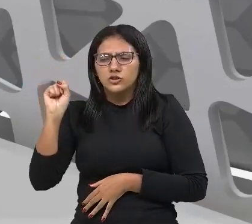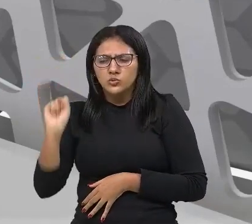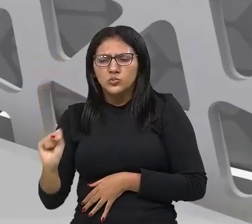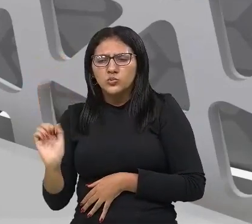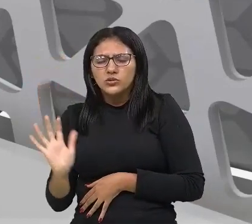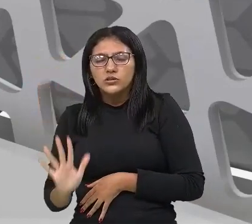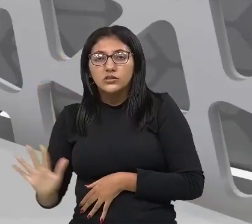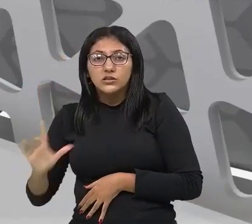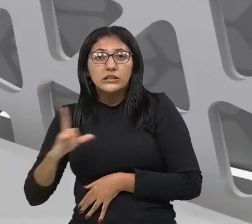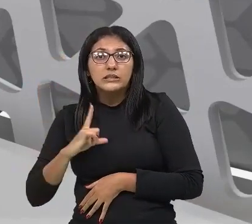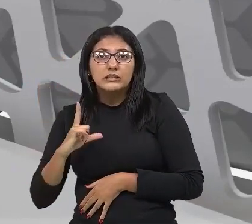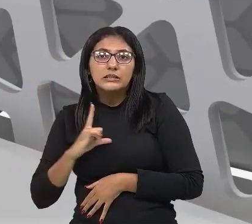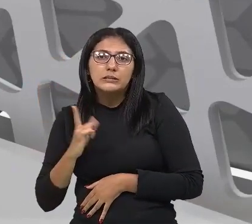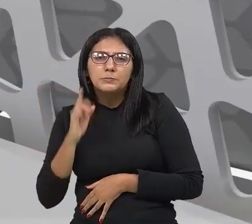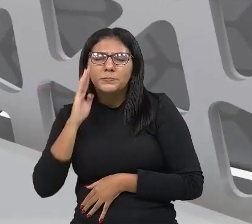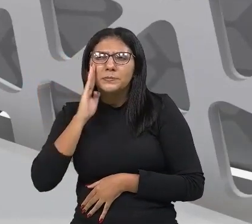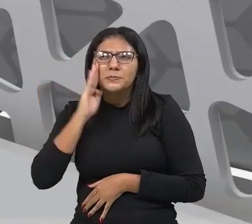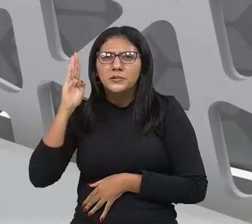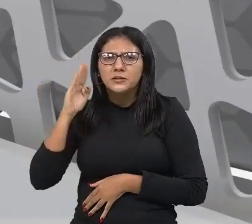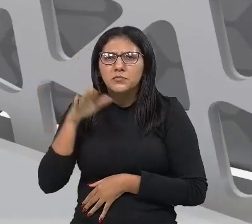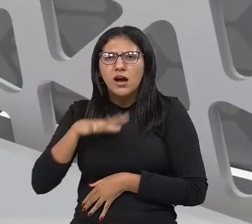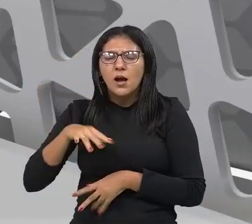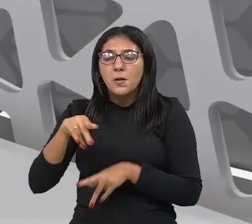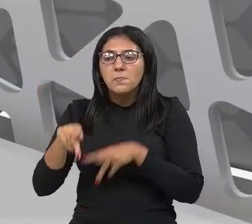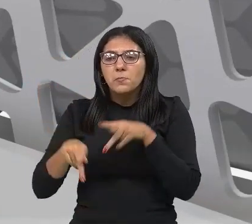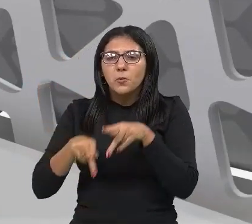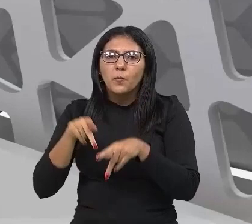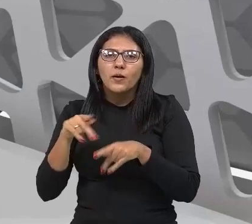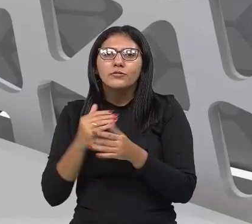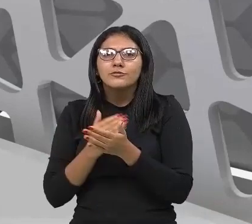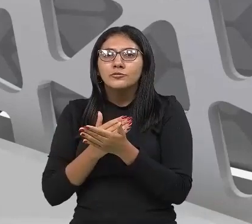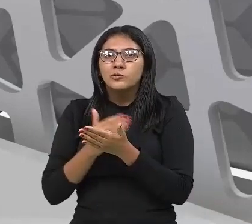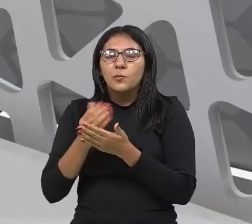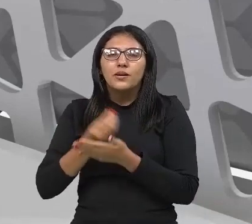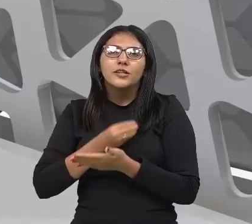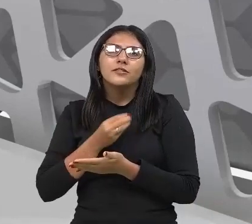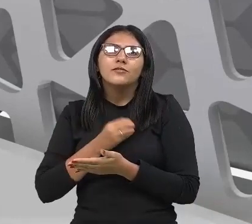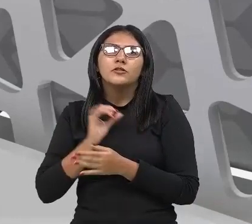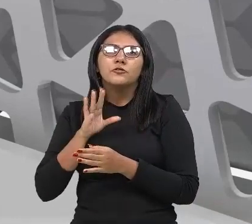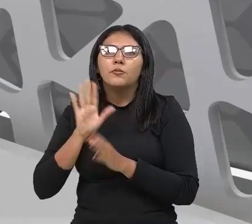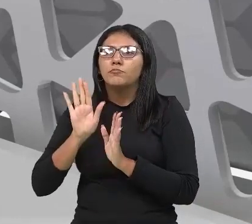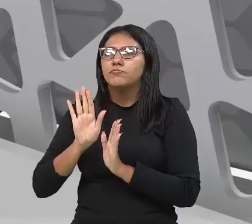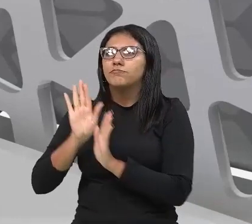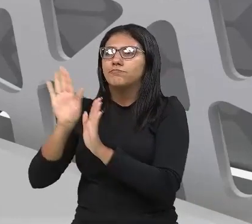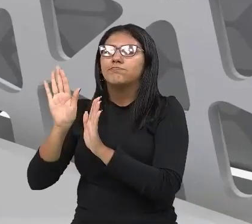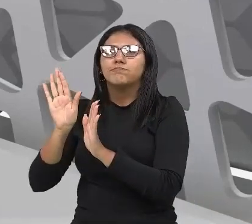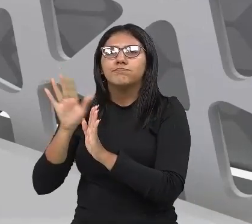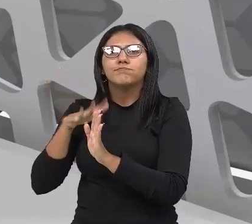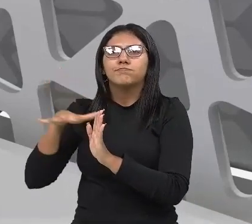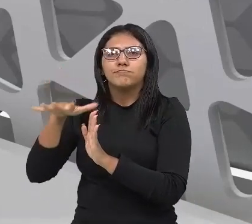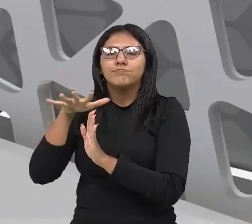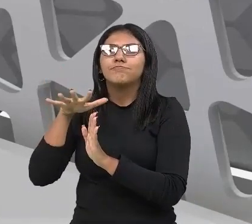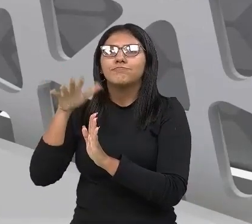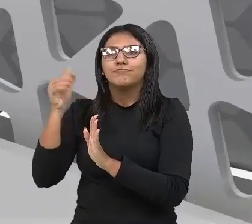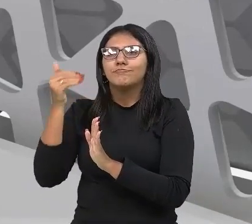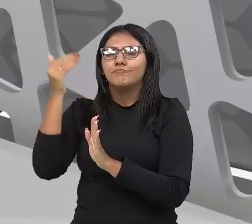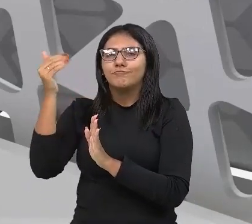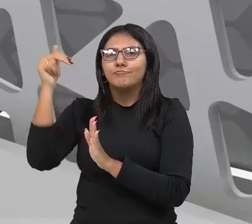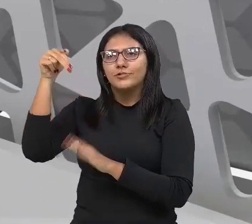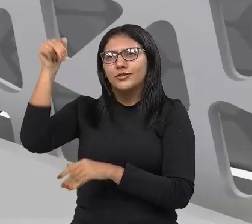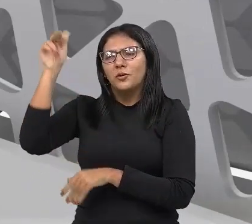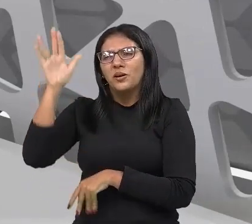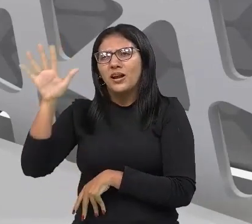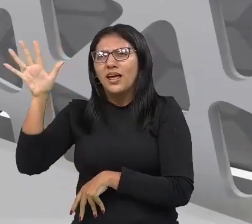explorado. Consequentemente, gente, a população, ela começa a ficar no litoral. Então, a gente observa que a maior quantidade